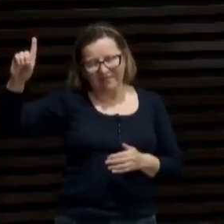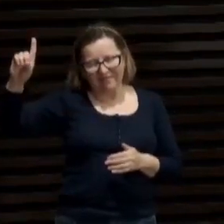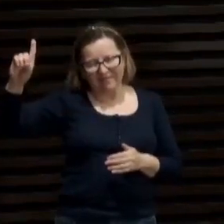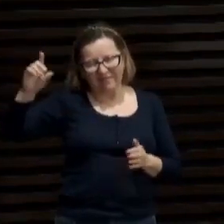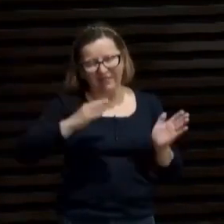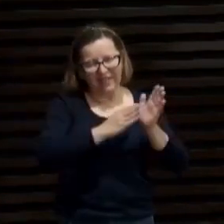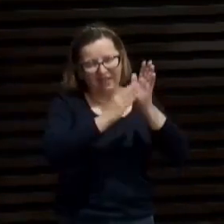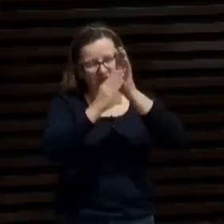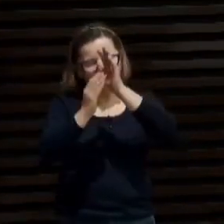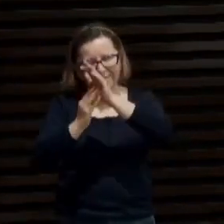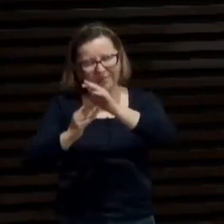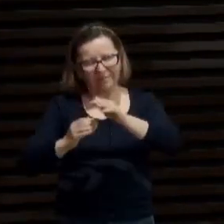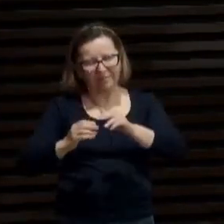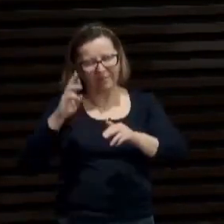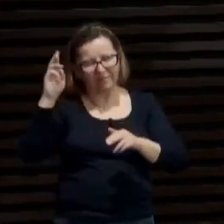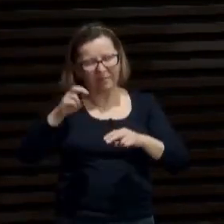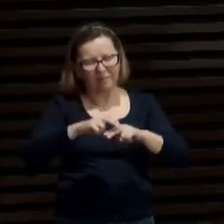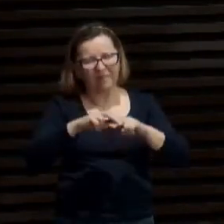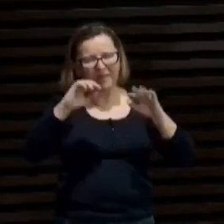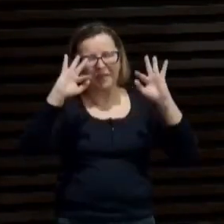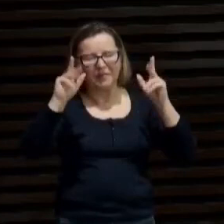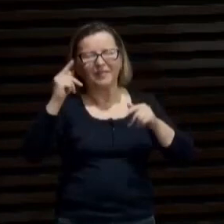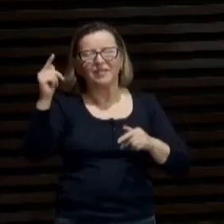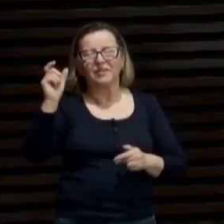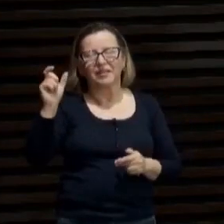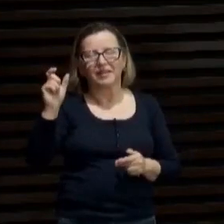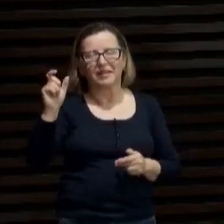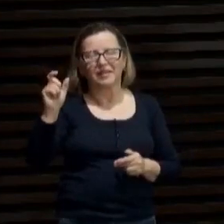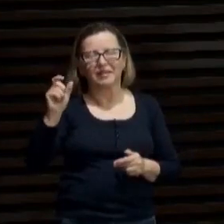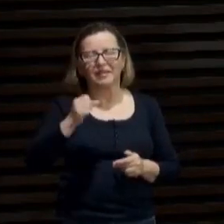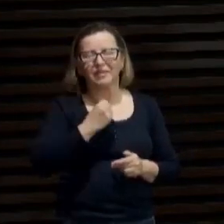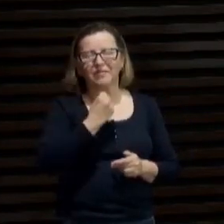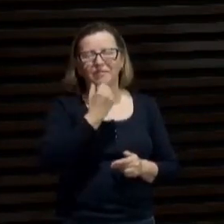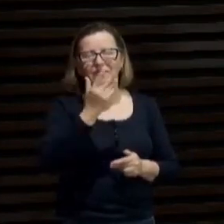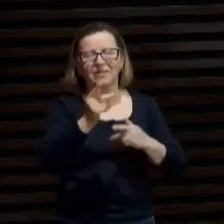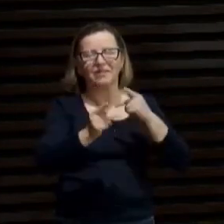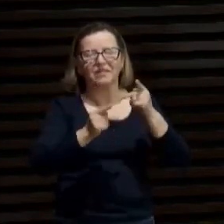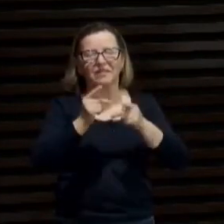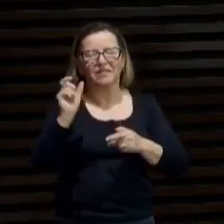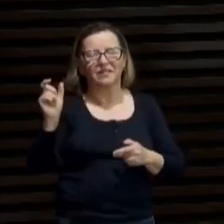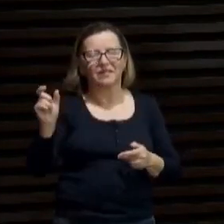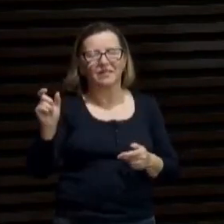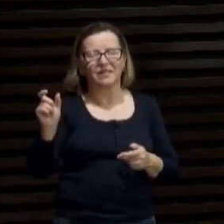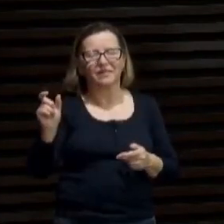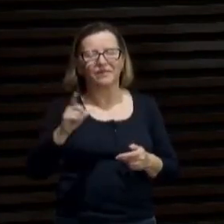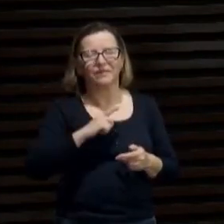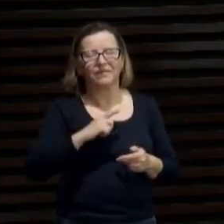te louvamos, Senhor, pela maravilha da Tua palavra. Bendita palavra, que em